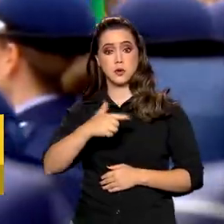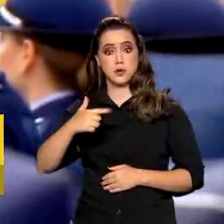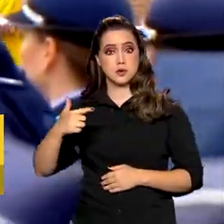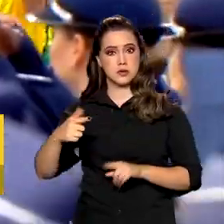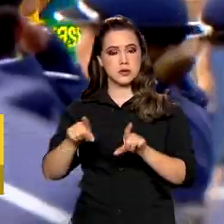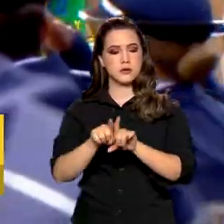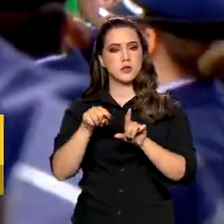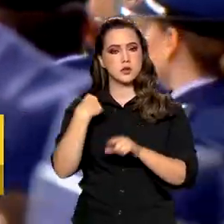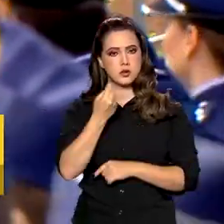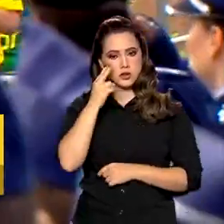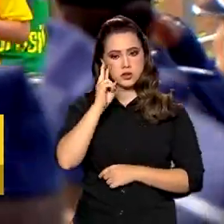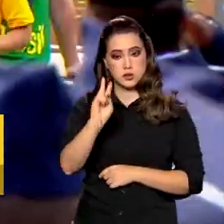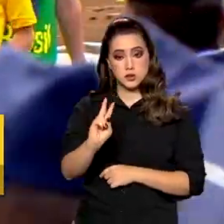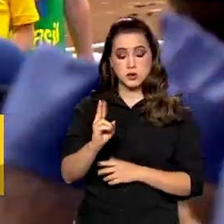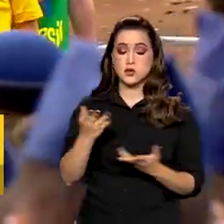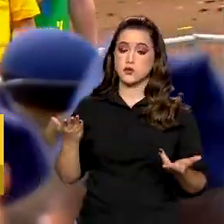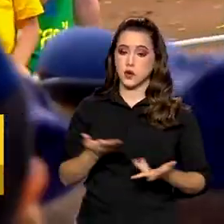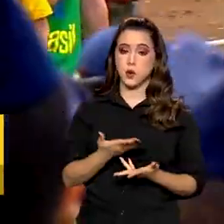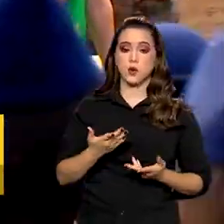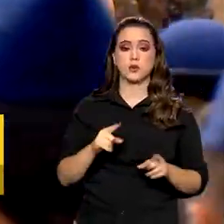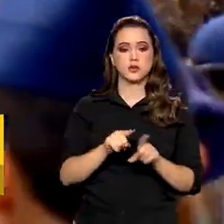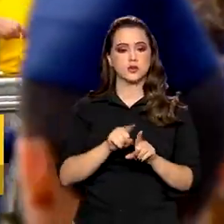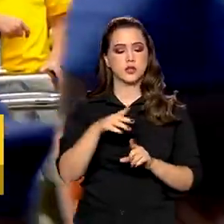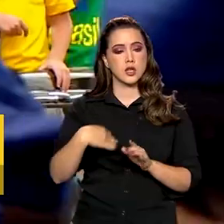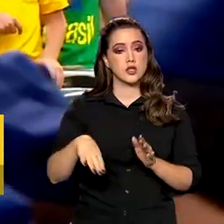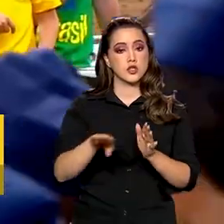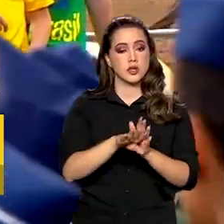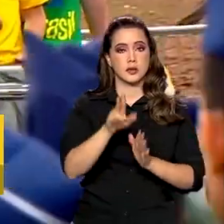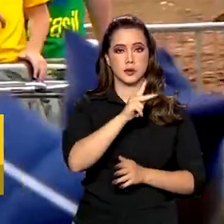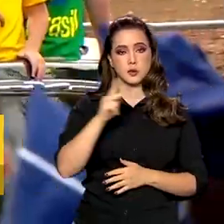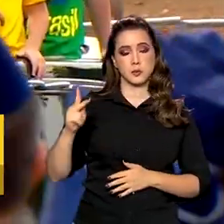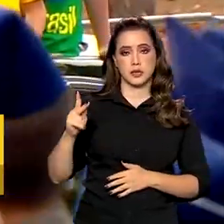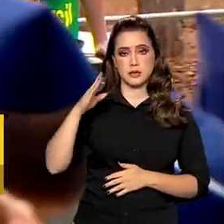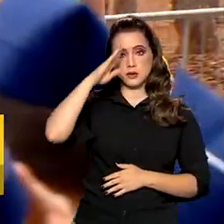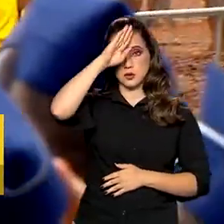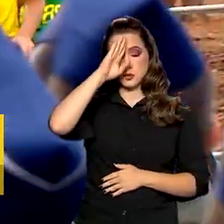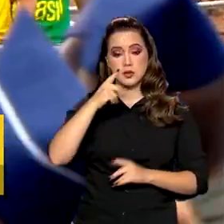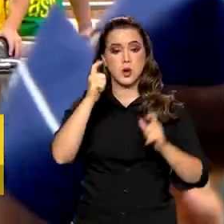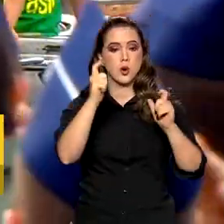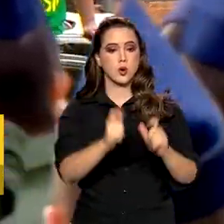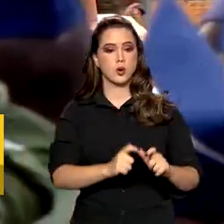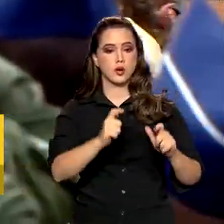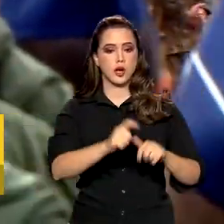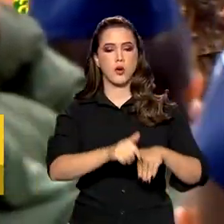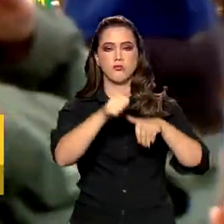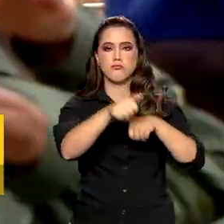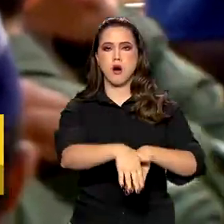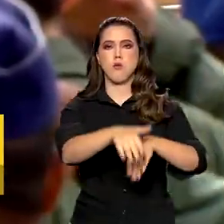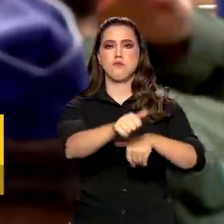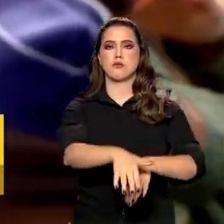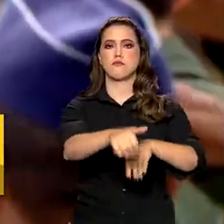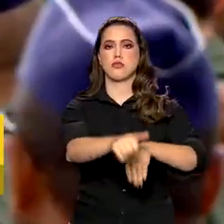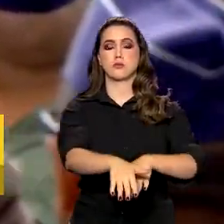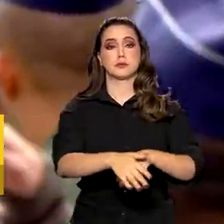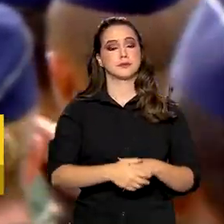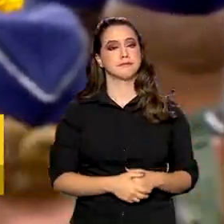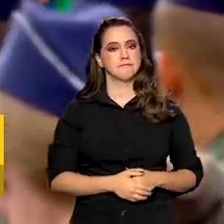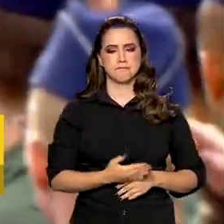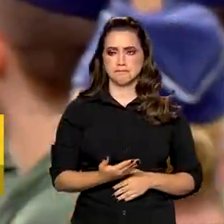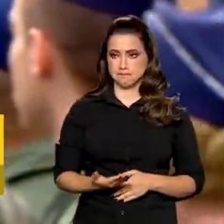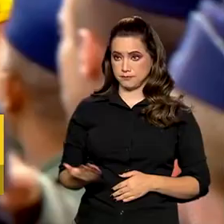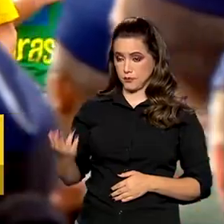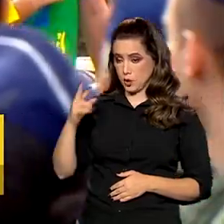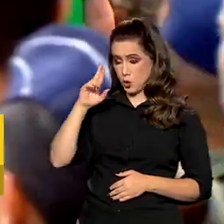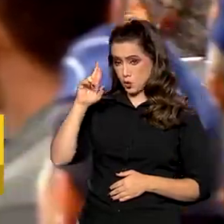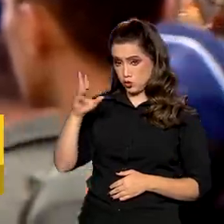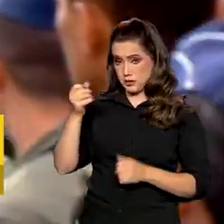ao vivo da chegada do presidente ao desfile, né, ao local do desfile propriamente dito. O comandante, o senhor falava aqui da